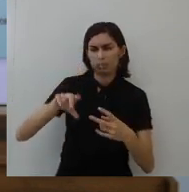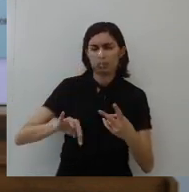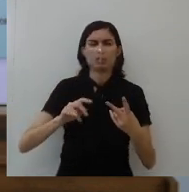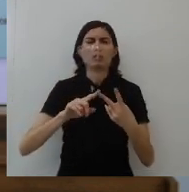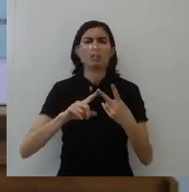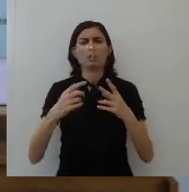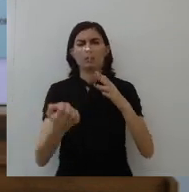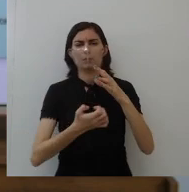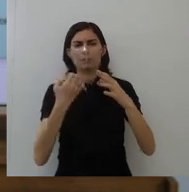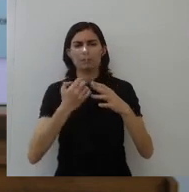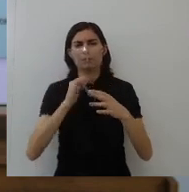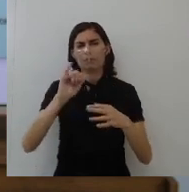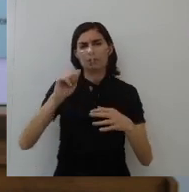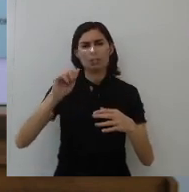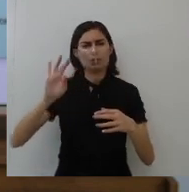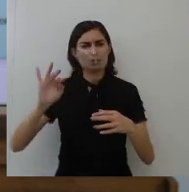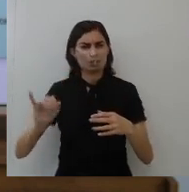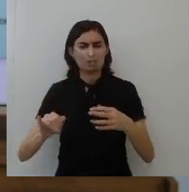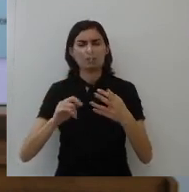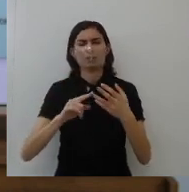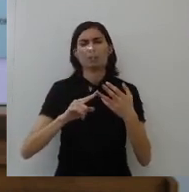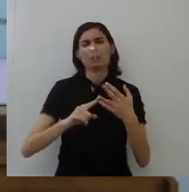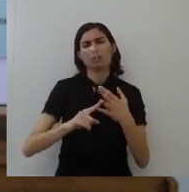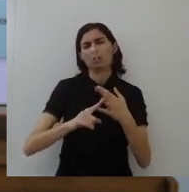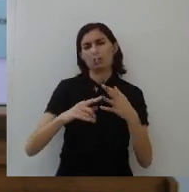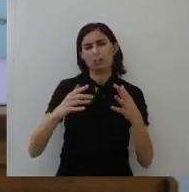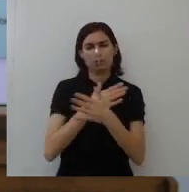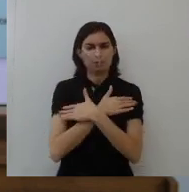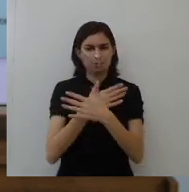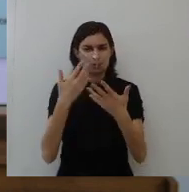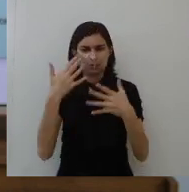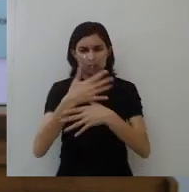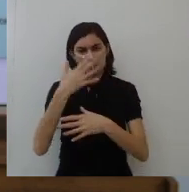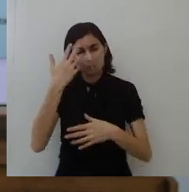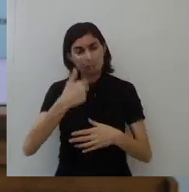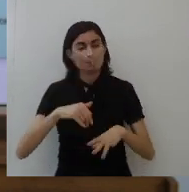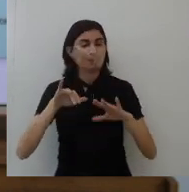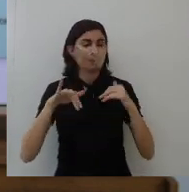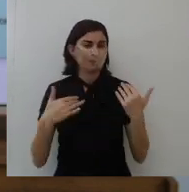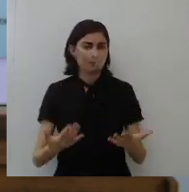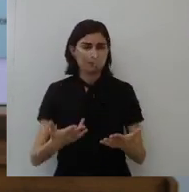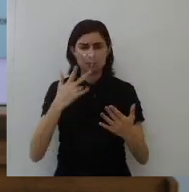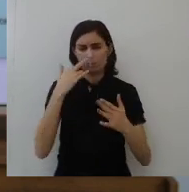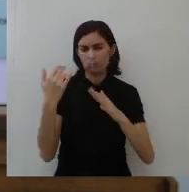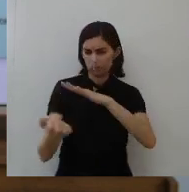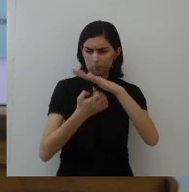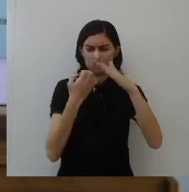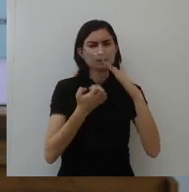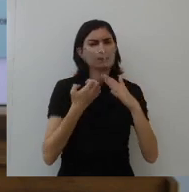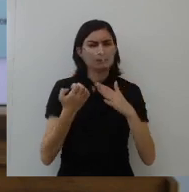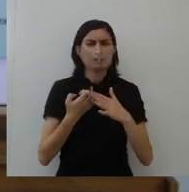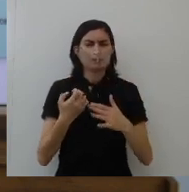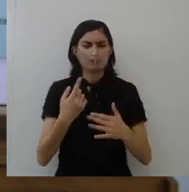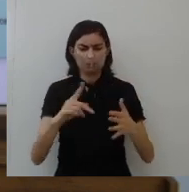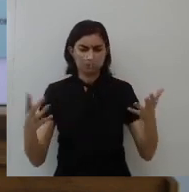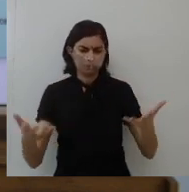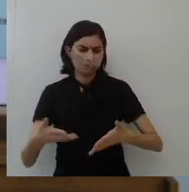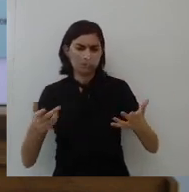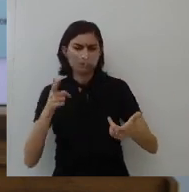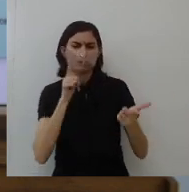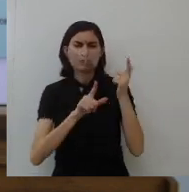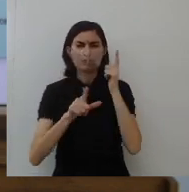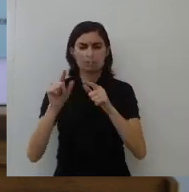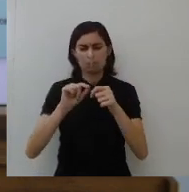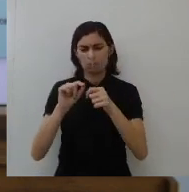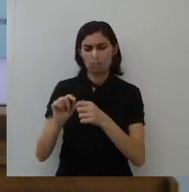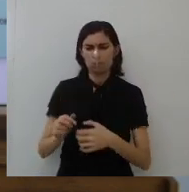que está em Iati, né? Abraço pessoal de Iati, cidade muito bonita. Então, mesmo uma empresa que está ali, ela hoje consegue fazer